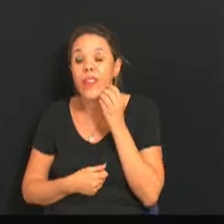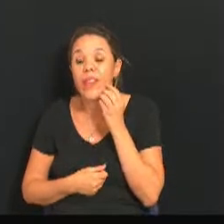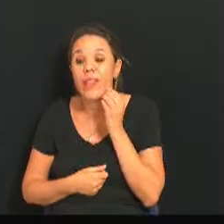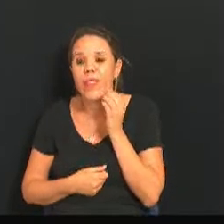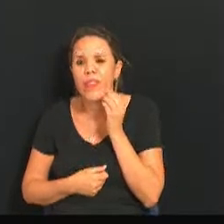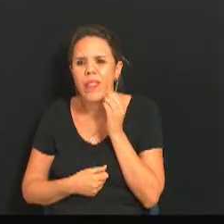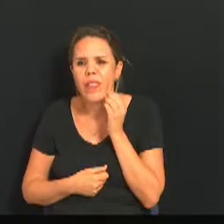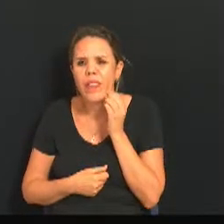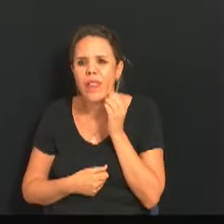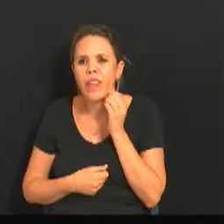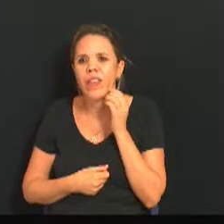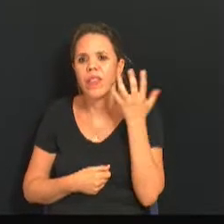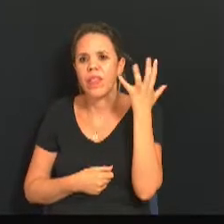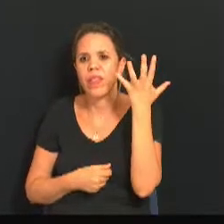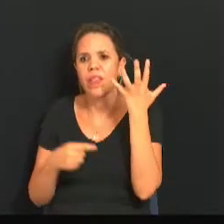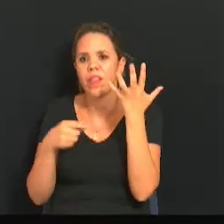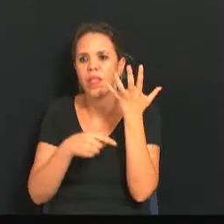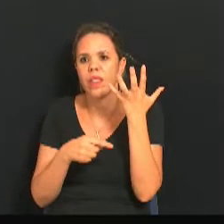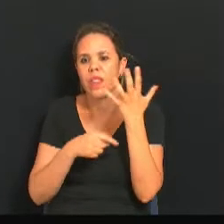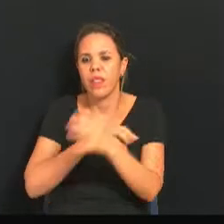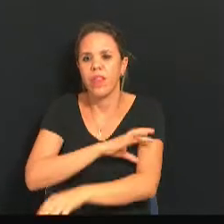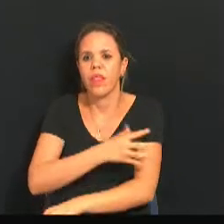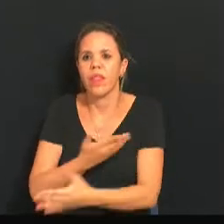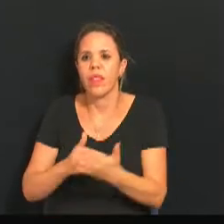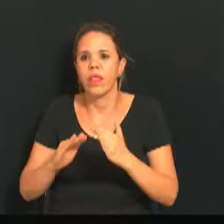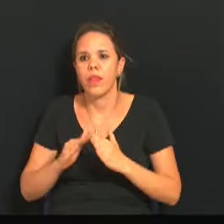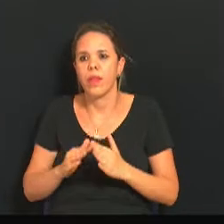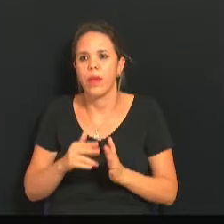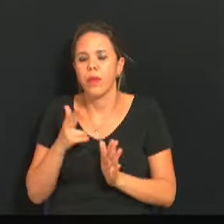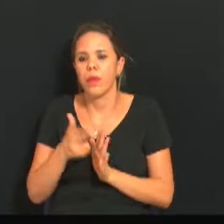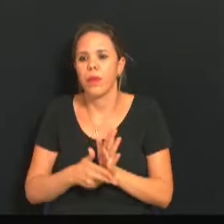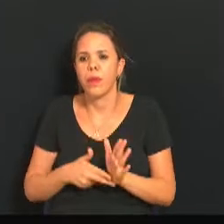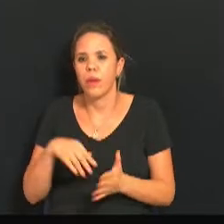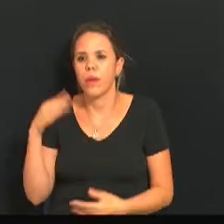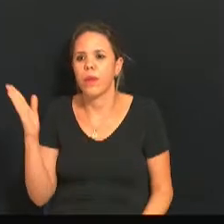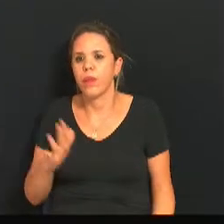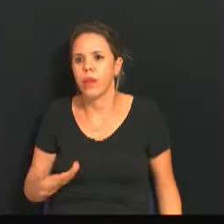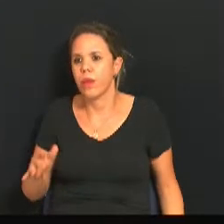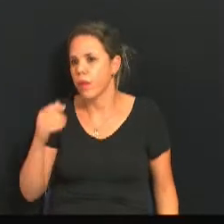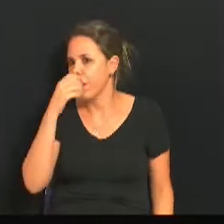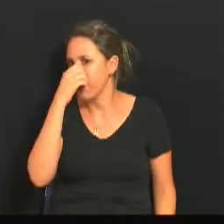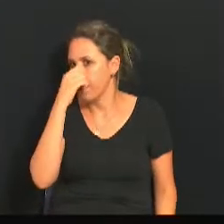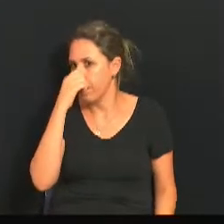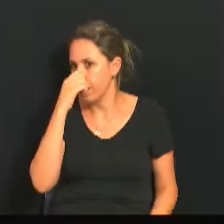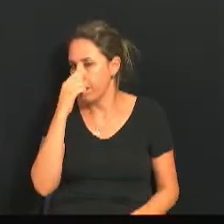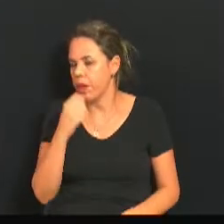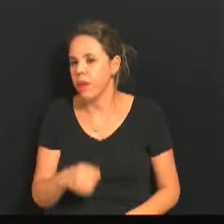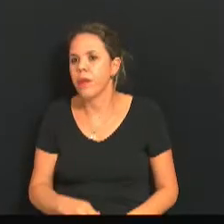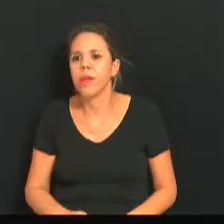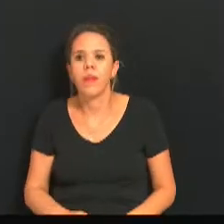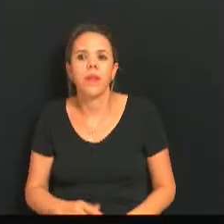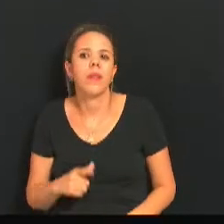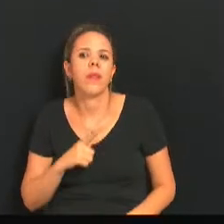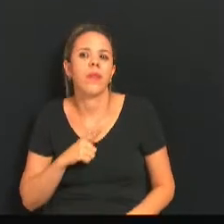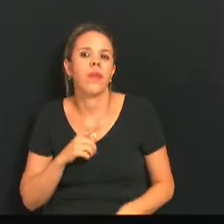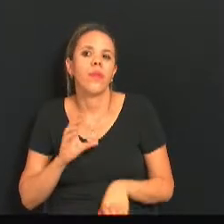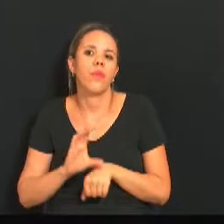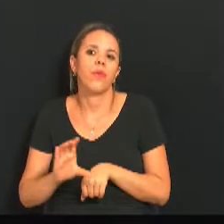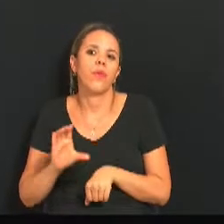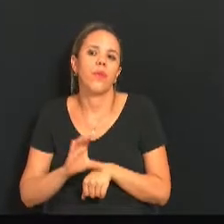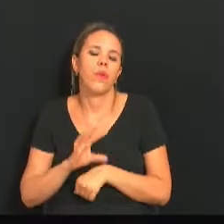mais tarde e a outra é escola primeira escola Ferroviária do Brasil os incentivos curso